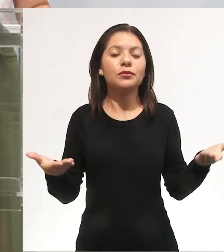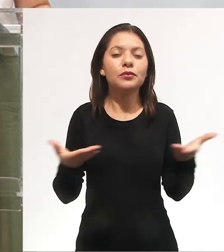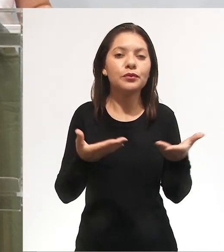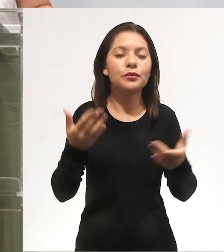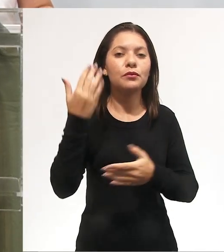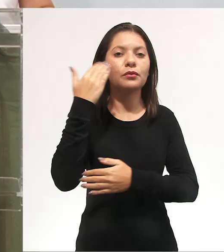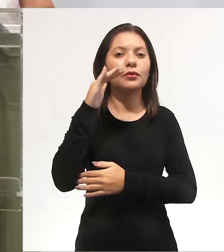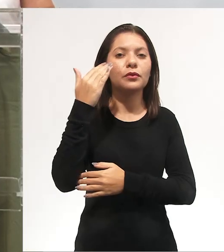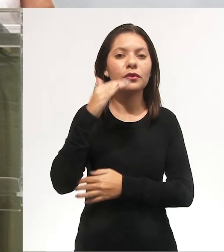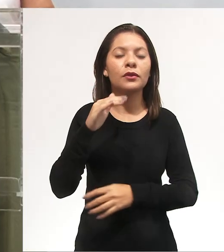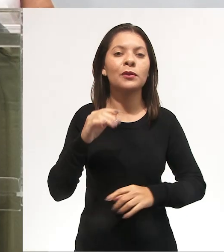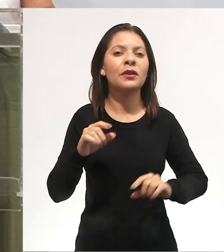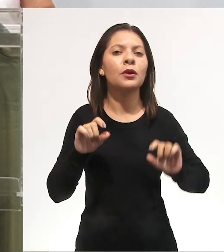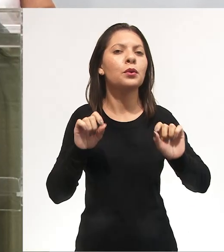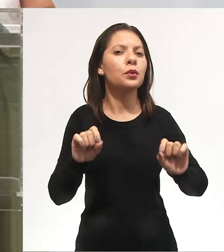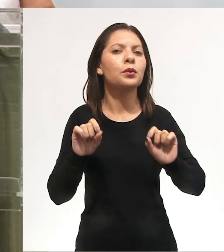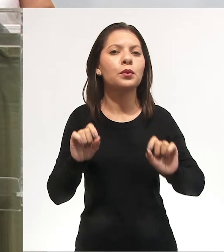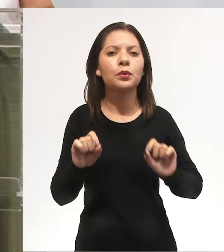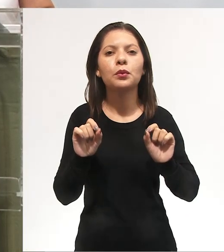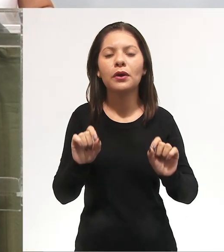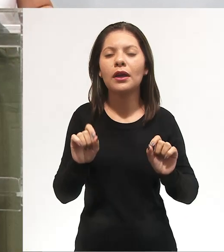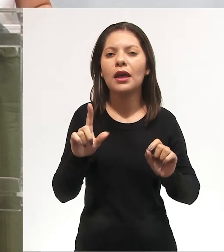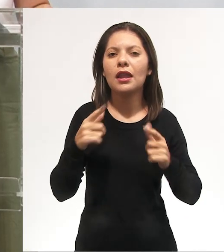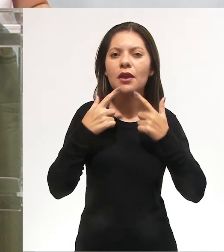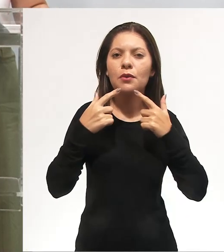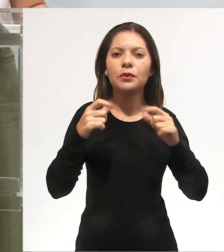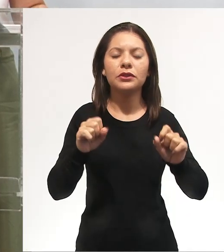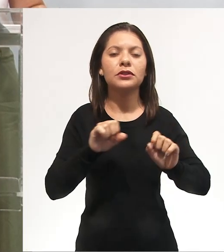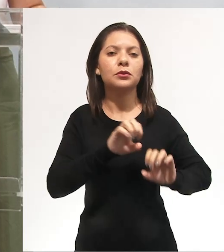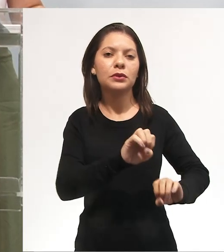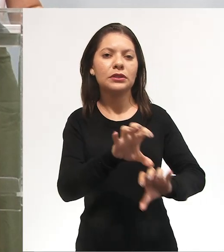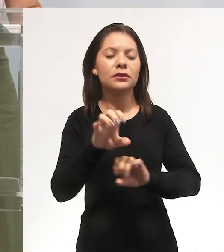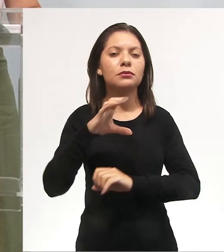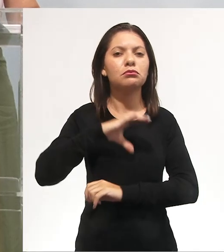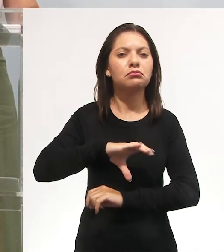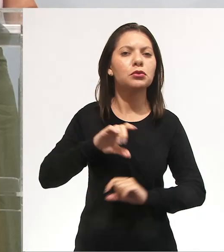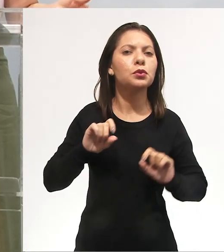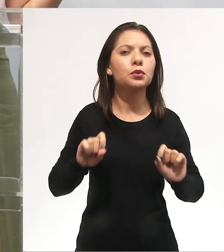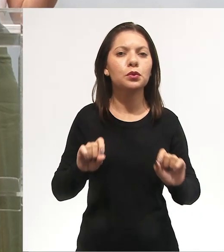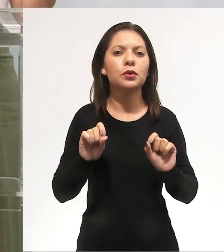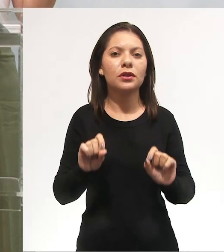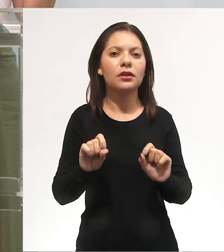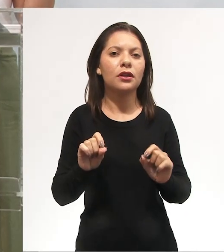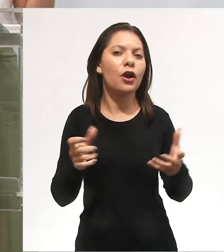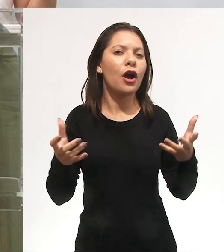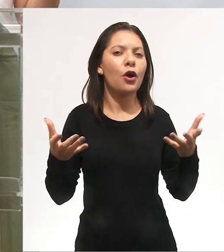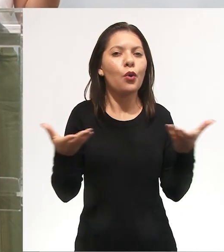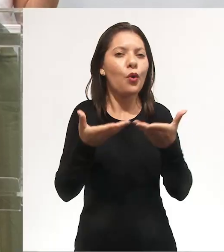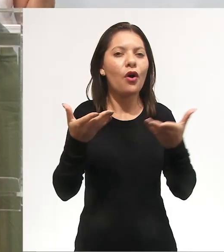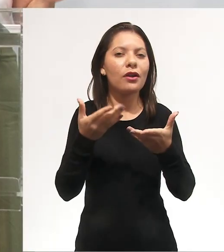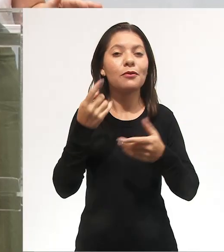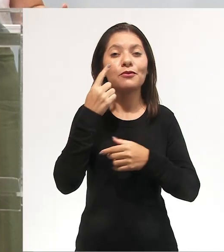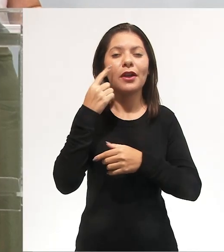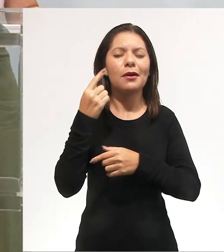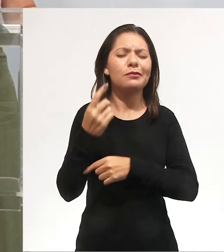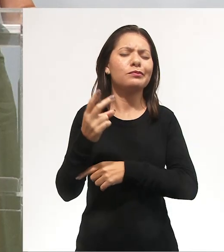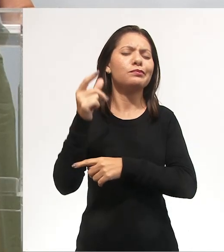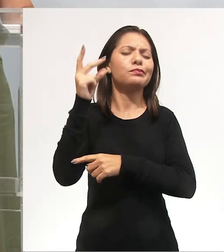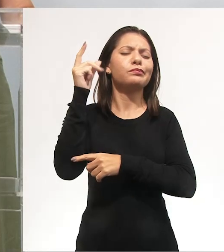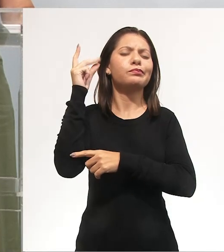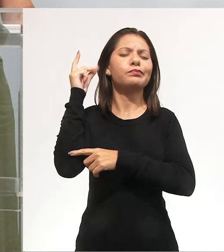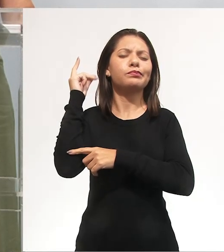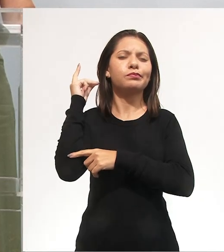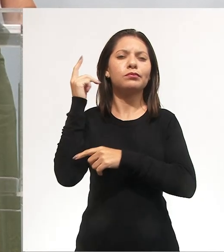pouquinho o papel da linguística no ensino da língua portuguesa. Então, a gente vai fazer uma retrospectiva, né? Nos